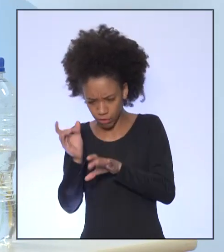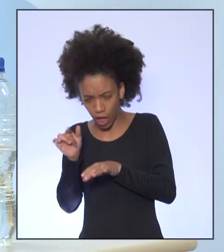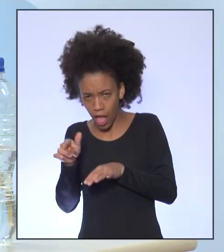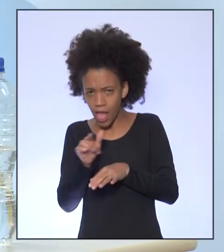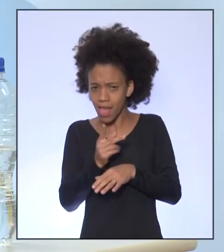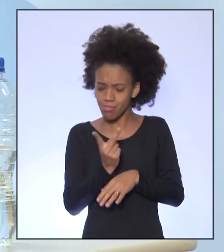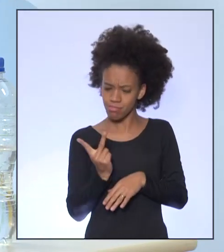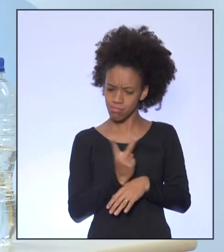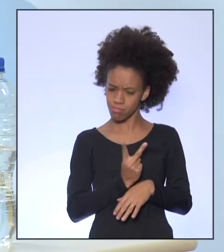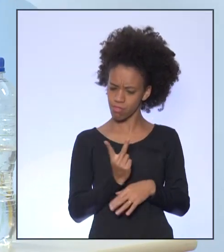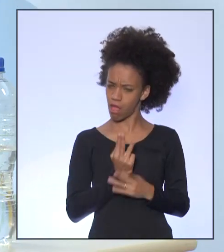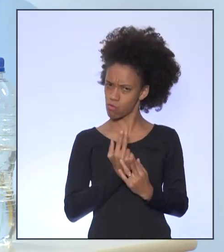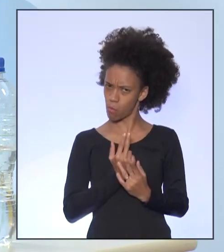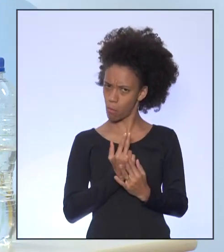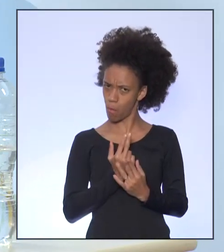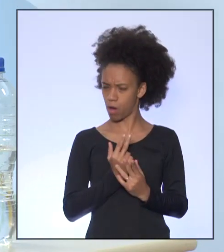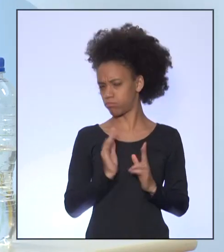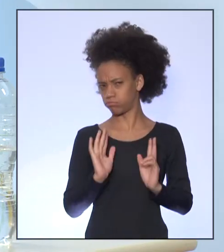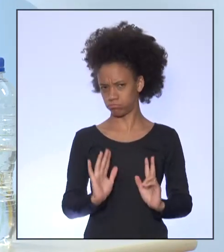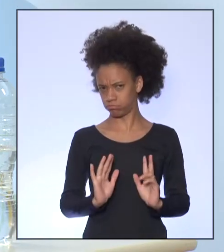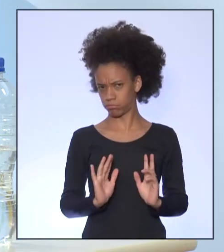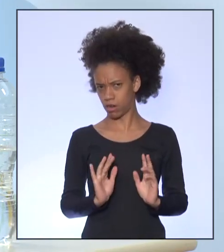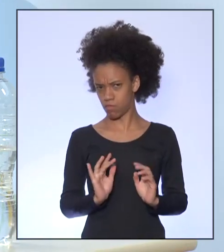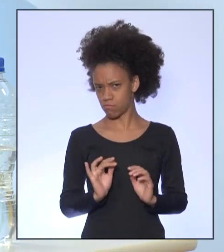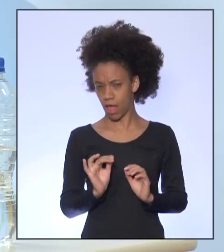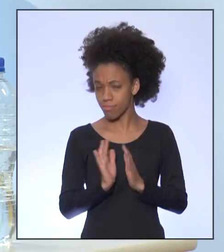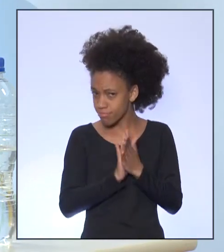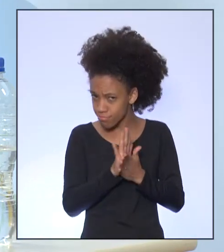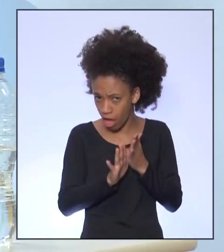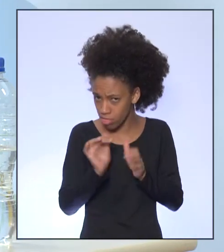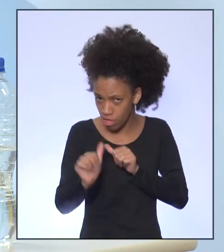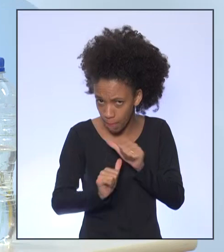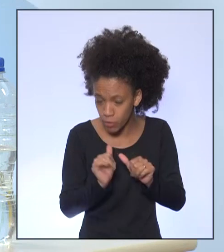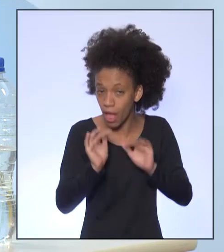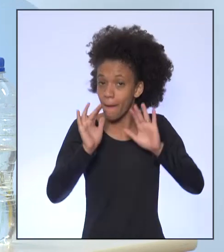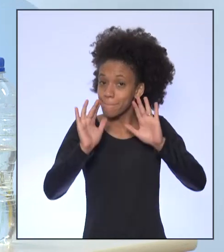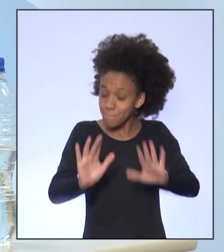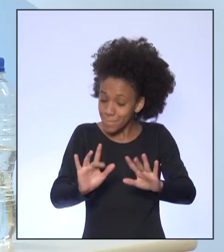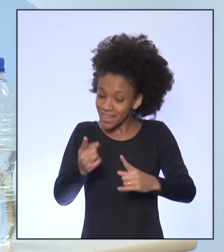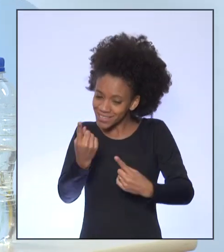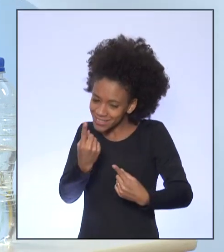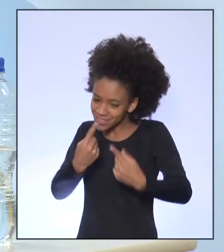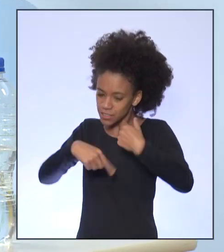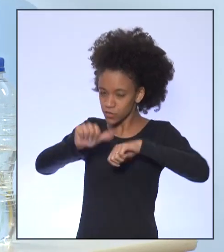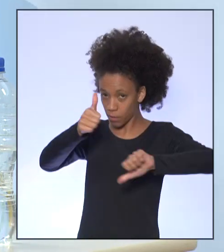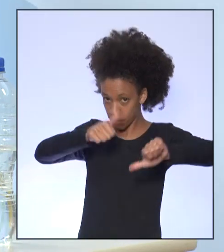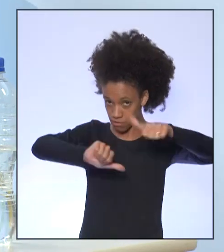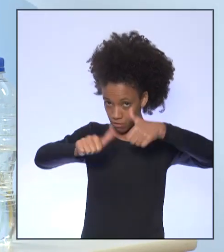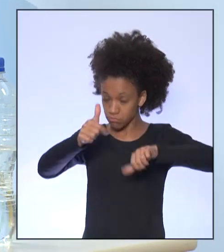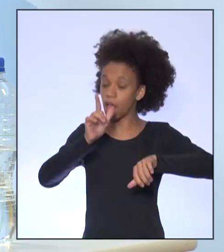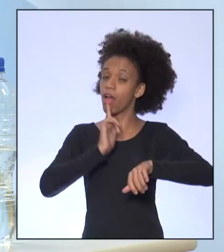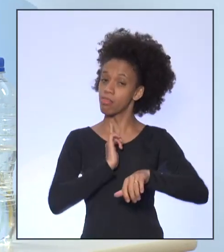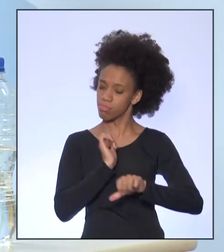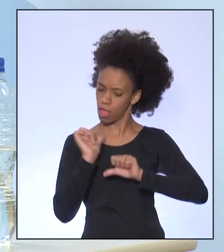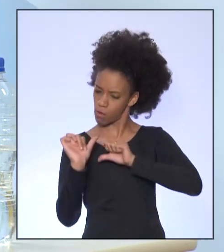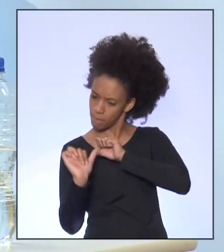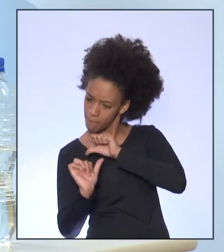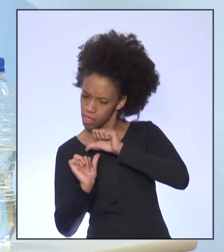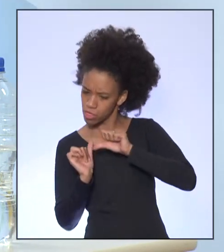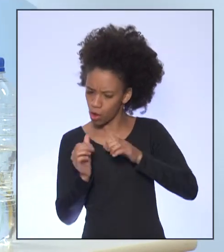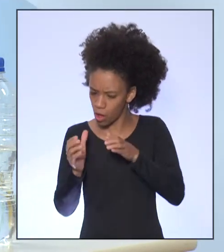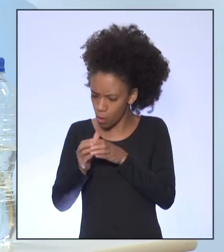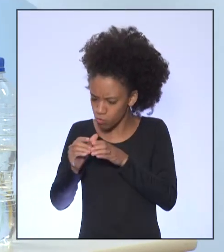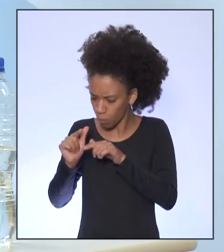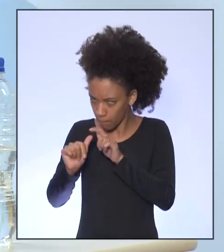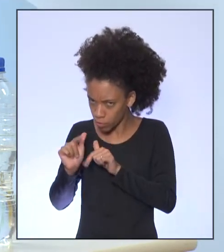mesma composição. Então, a composição não é alterada. Na transformação química, há uma alteração nessa composição.